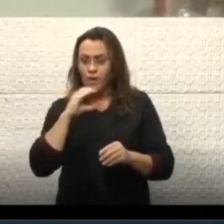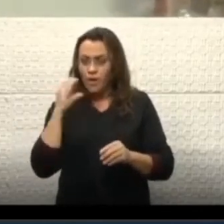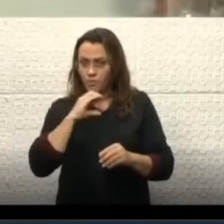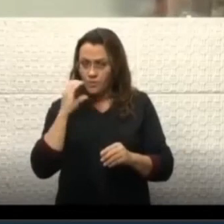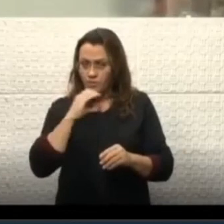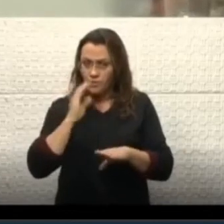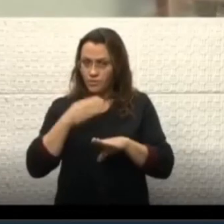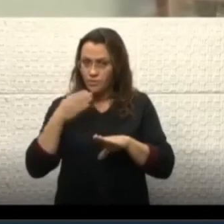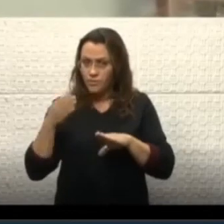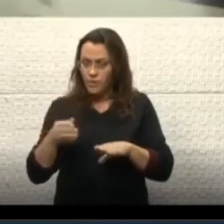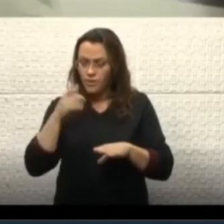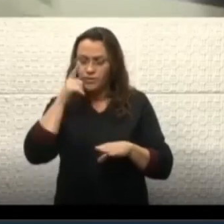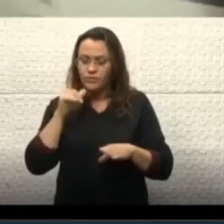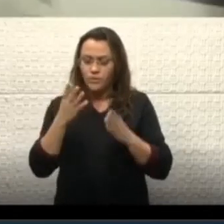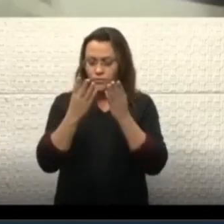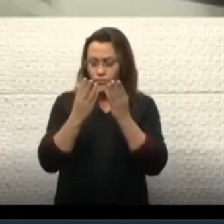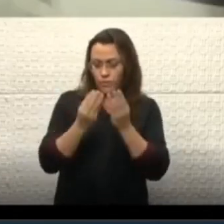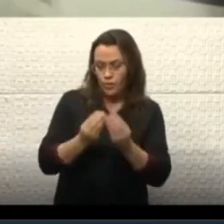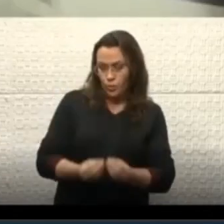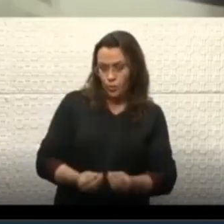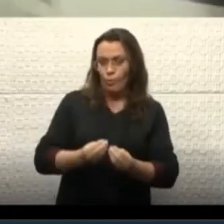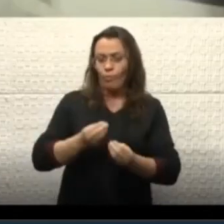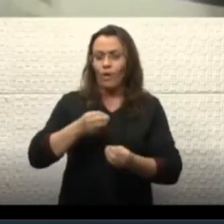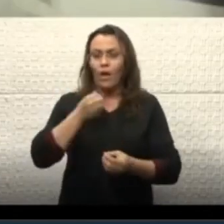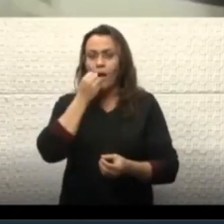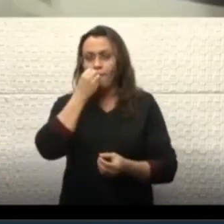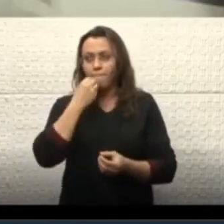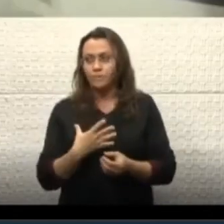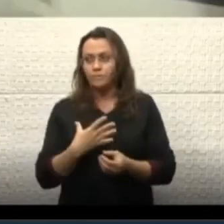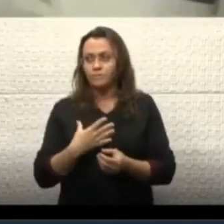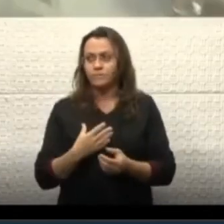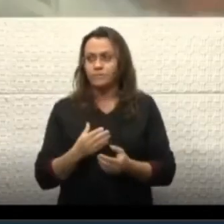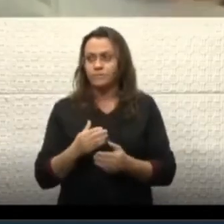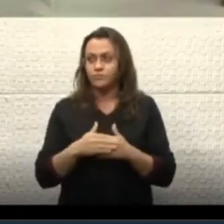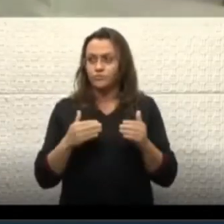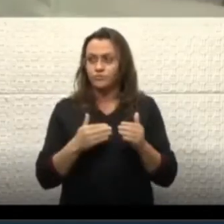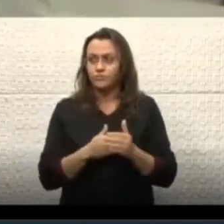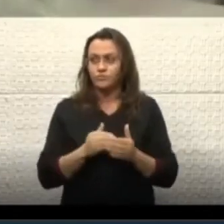Para garantir uma boa filtragem do material.